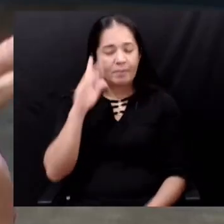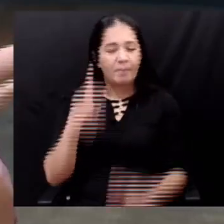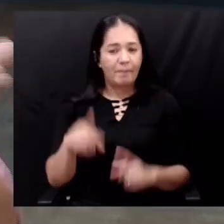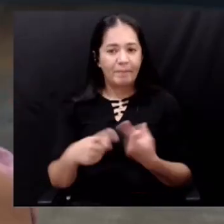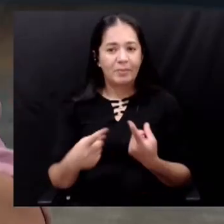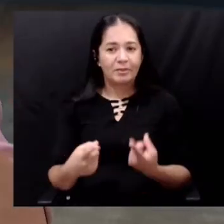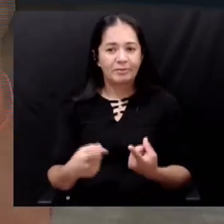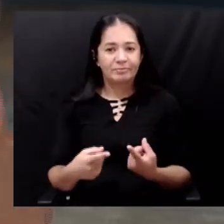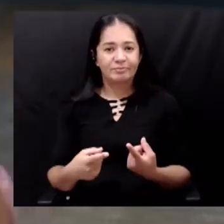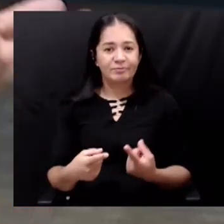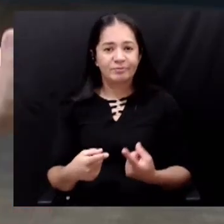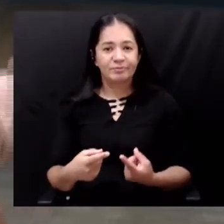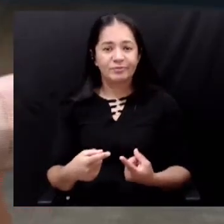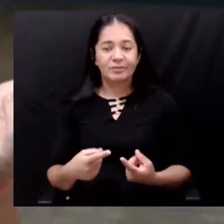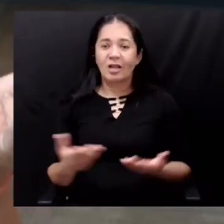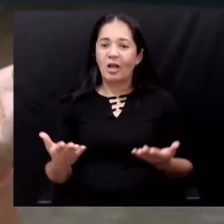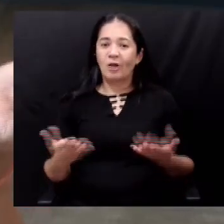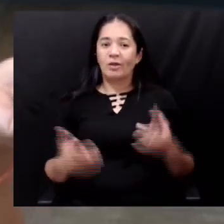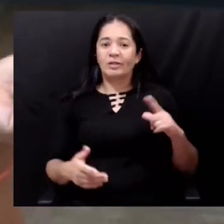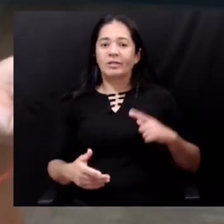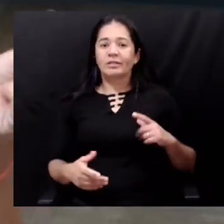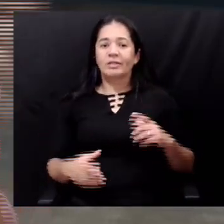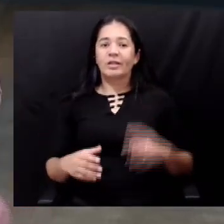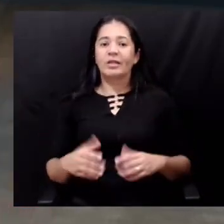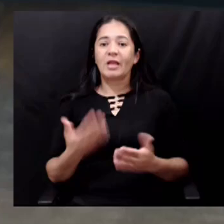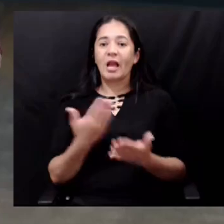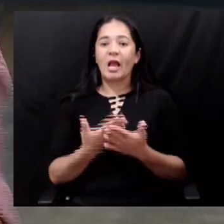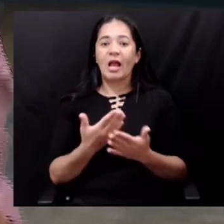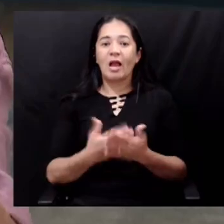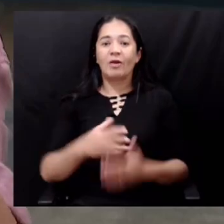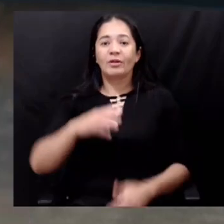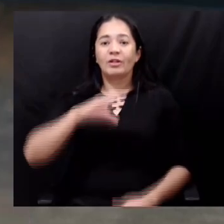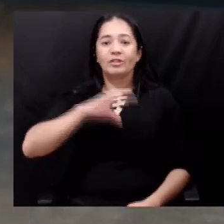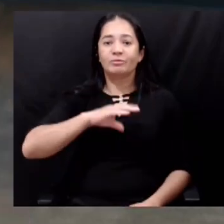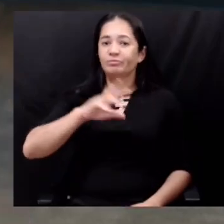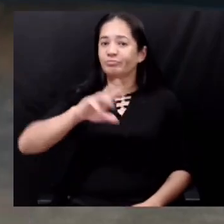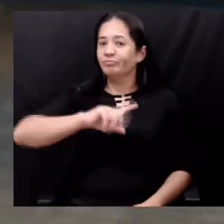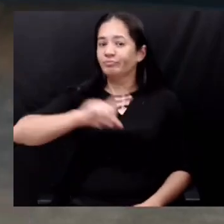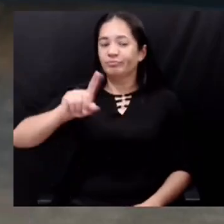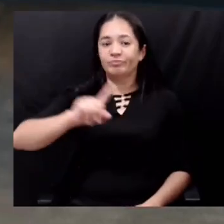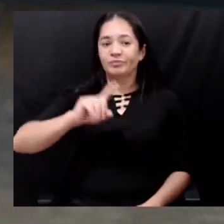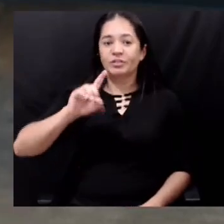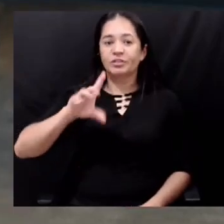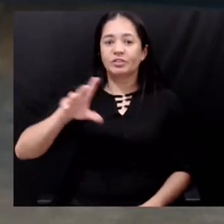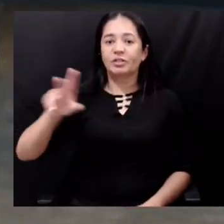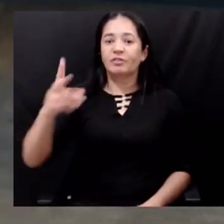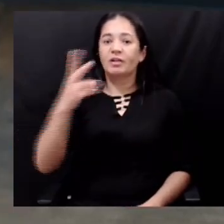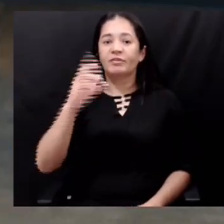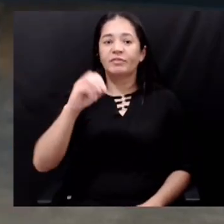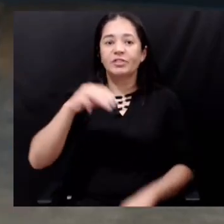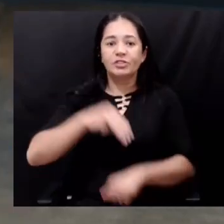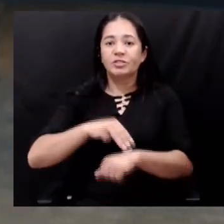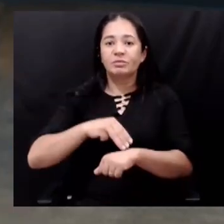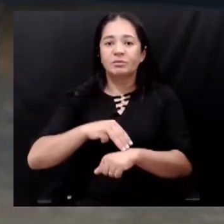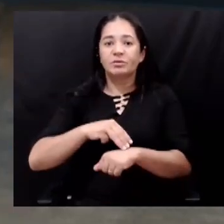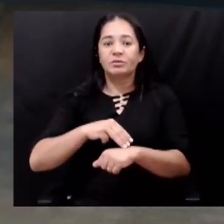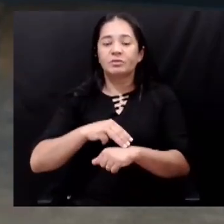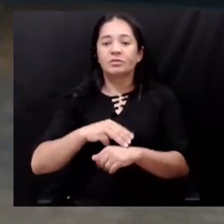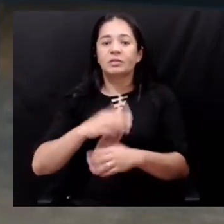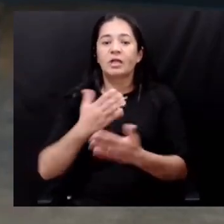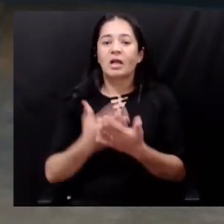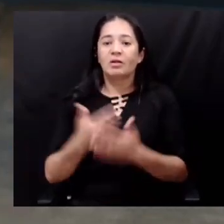agora tem muita aula de português, de matemática. Não, professora. Ele só vai lá dar 20 minutos e não vai na segunda aula. Todo mundo aqui deve estar sabendo